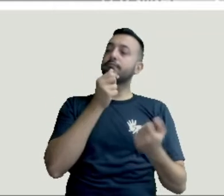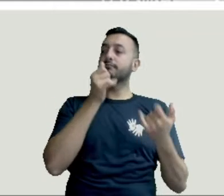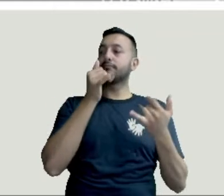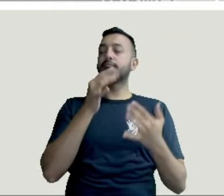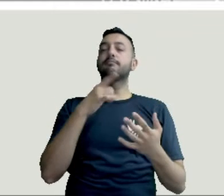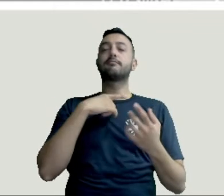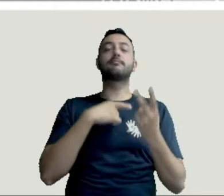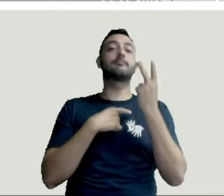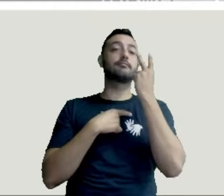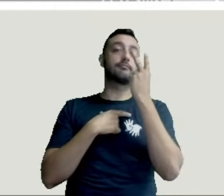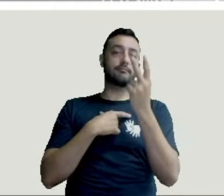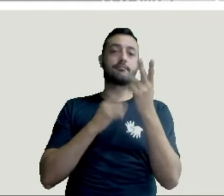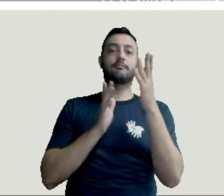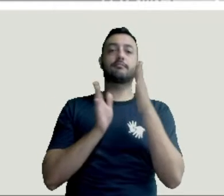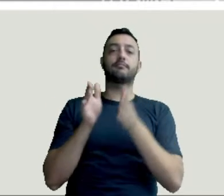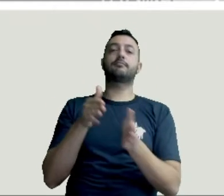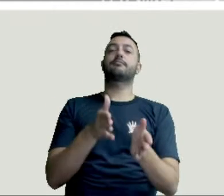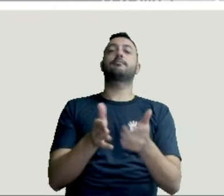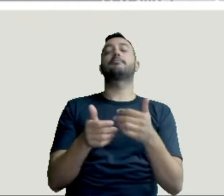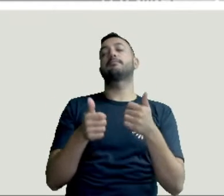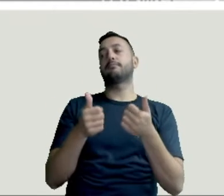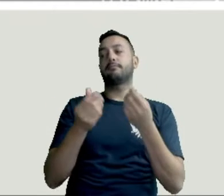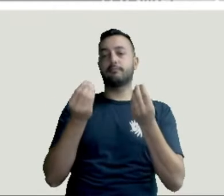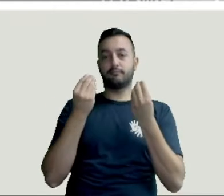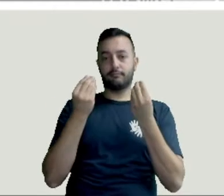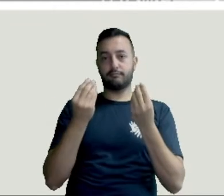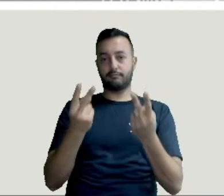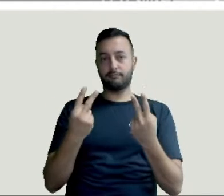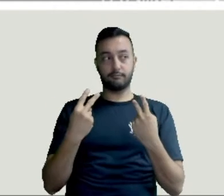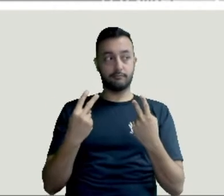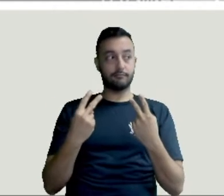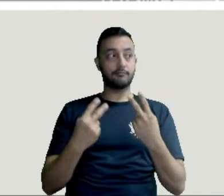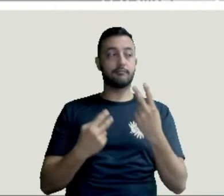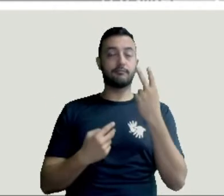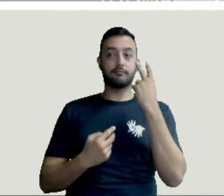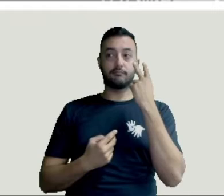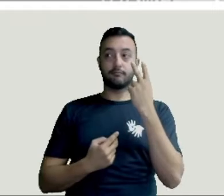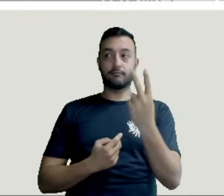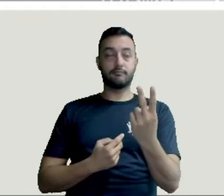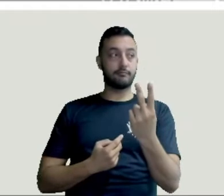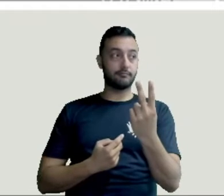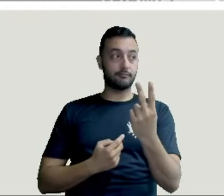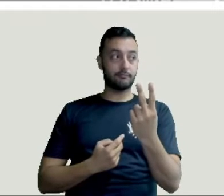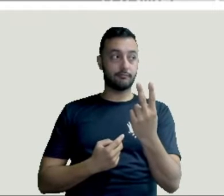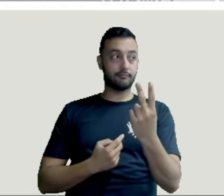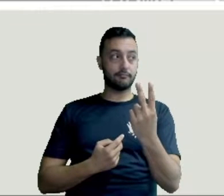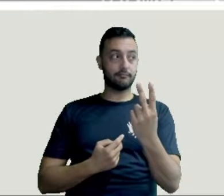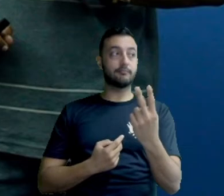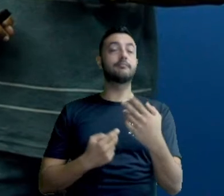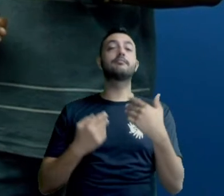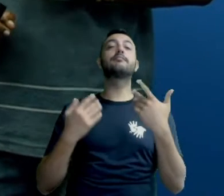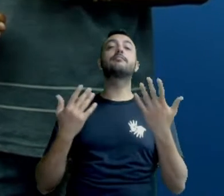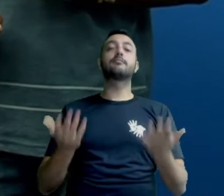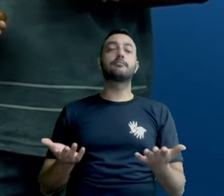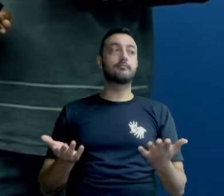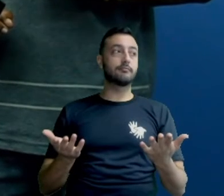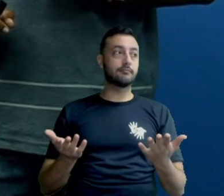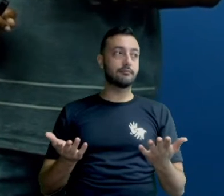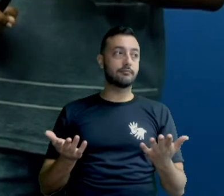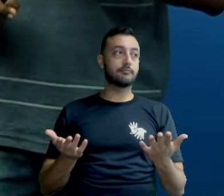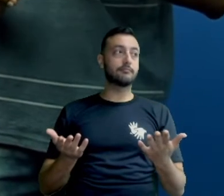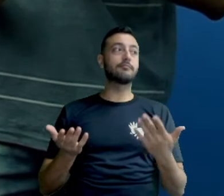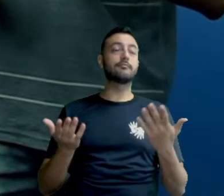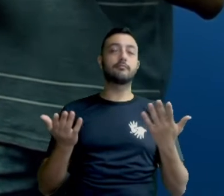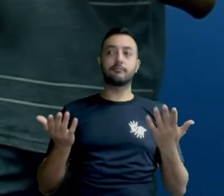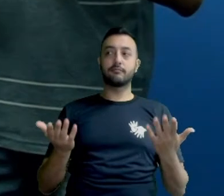de trajetória, tá bom? Olha aqui para mim, dois tipos de trajetória. Quais são eles?